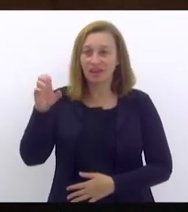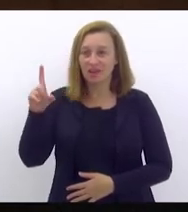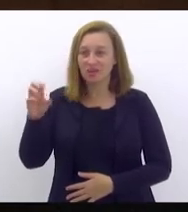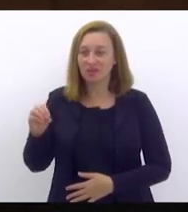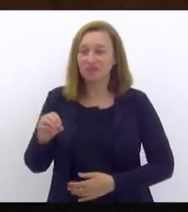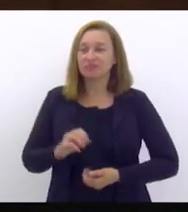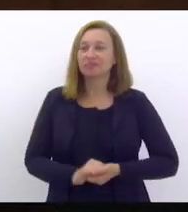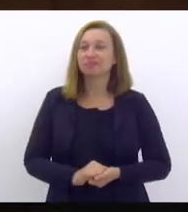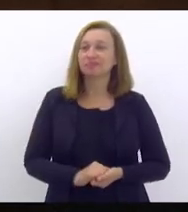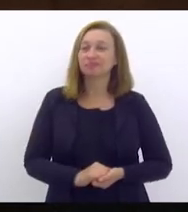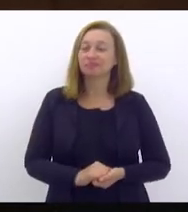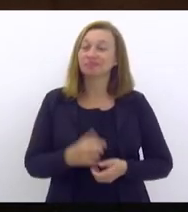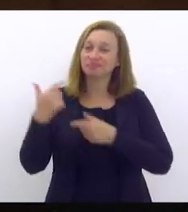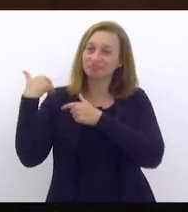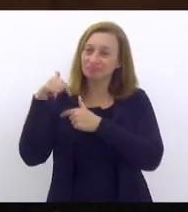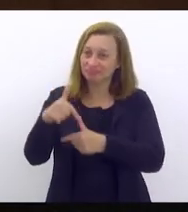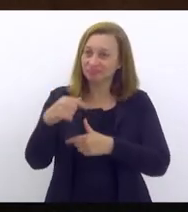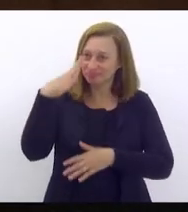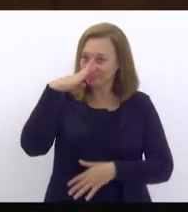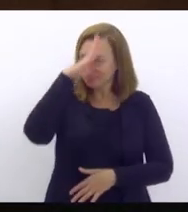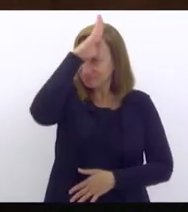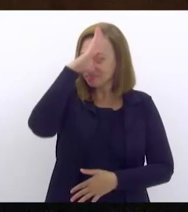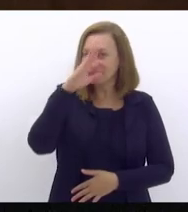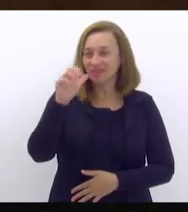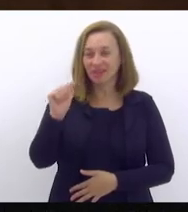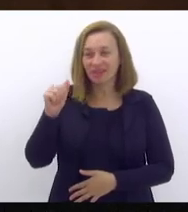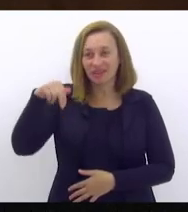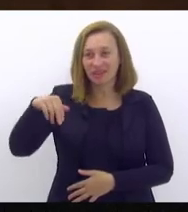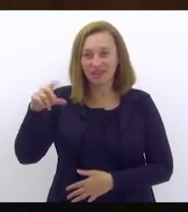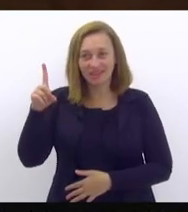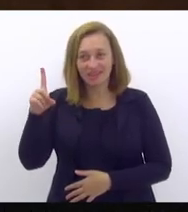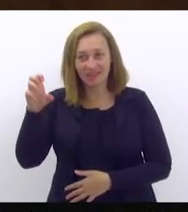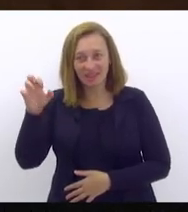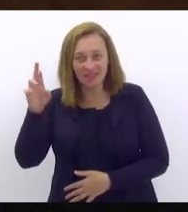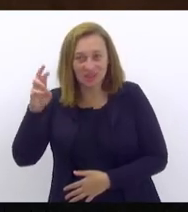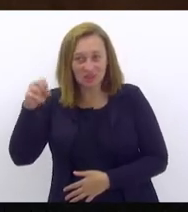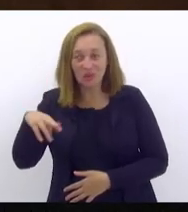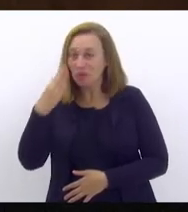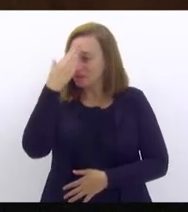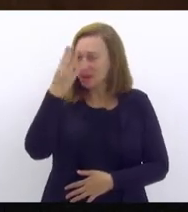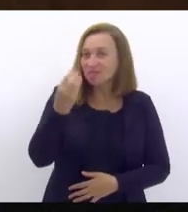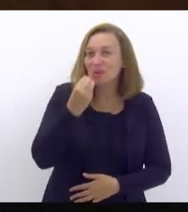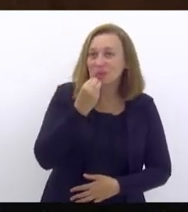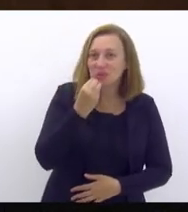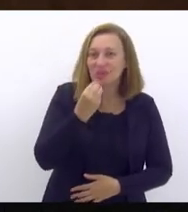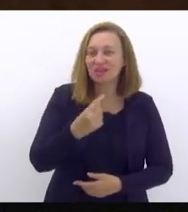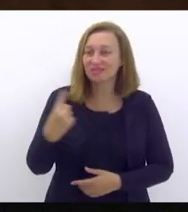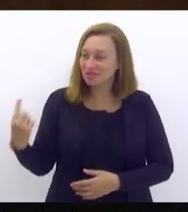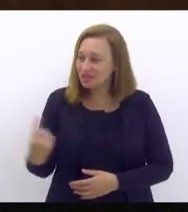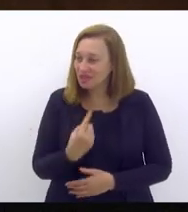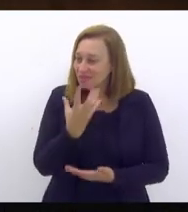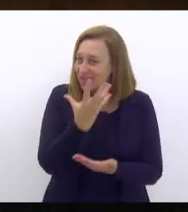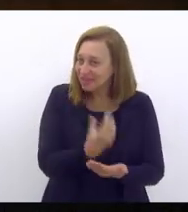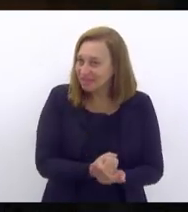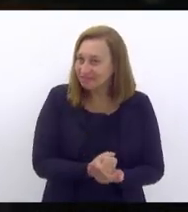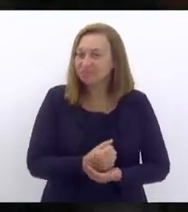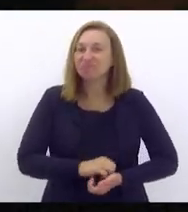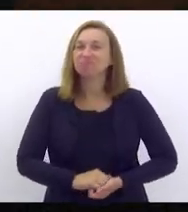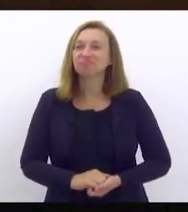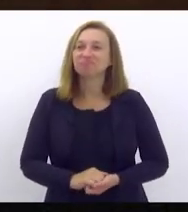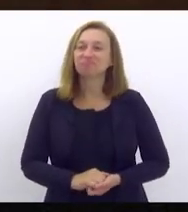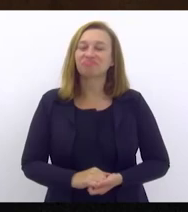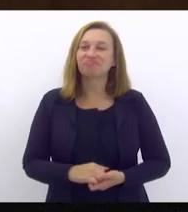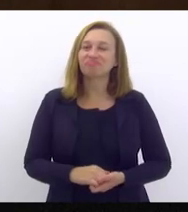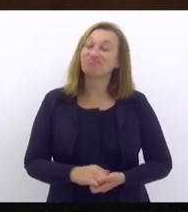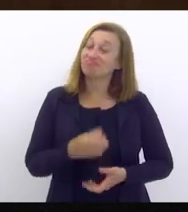conservador, bolsonarista, Anderson Moraes, obrigado pela oportunidade. Eu vim aqui só para registrar, e com